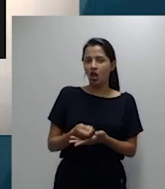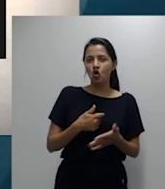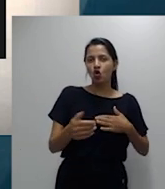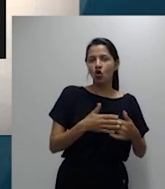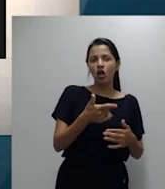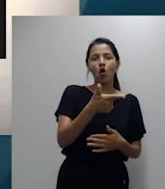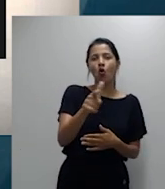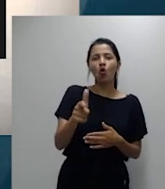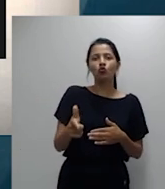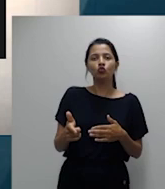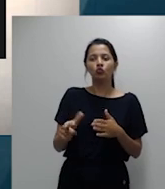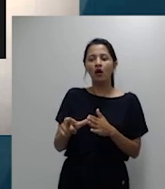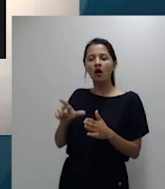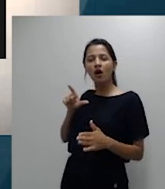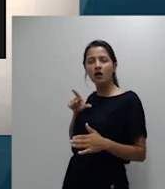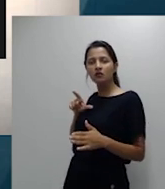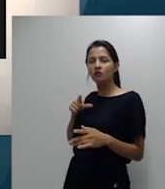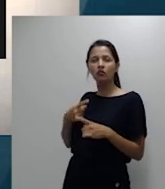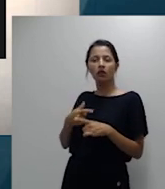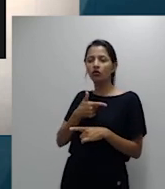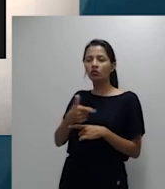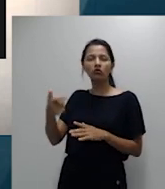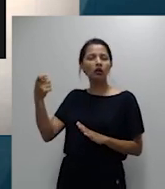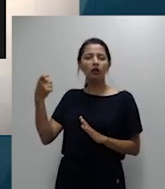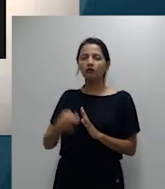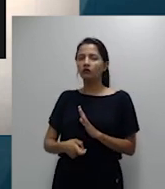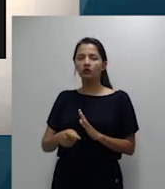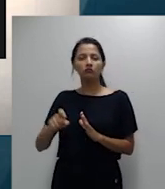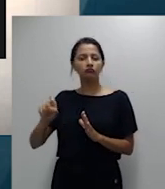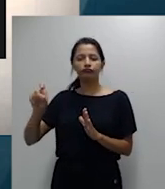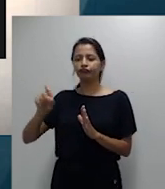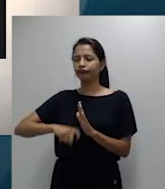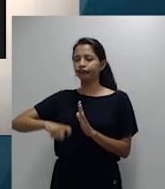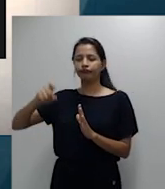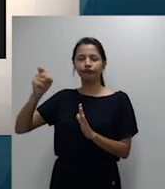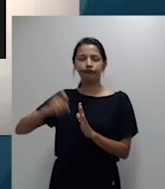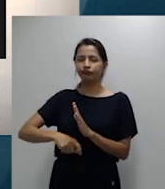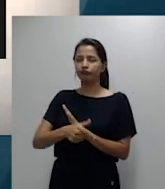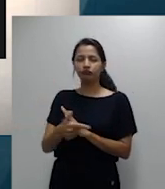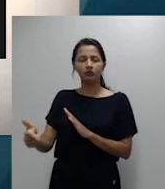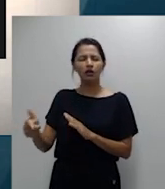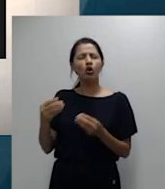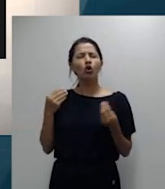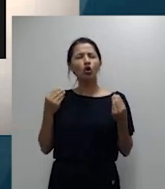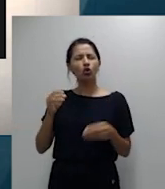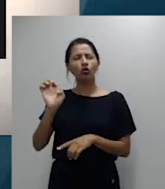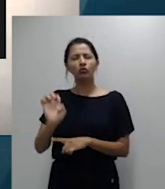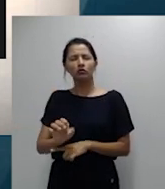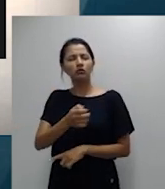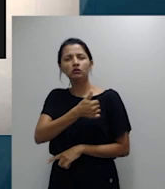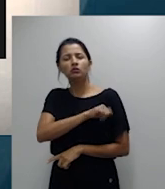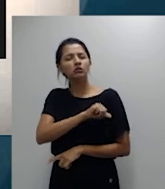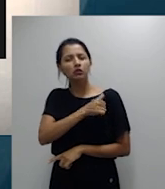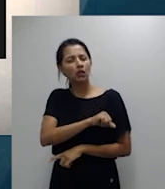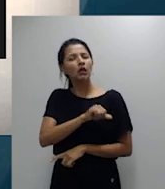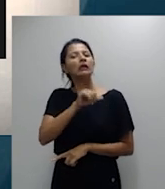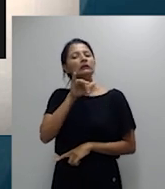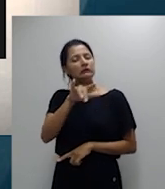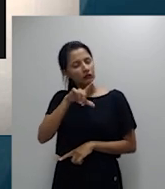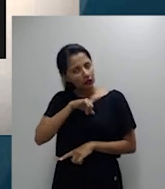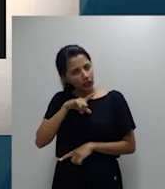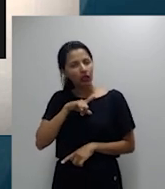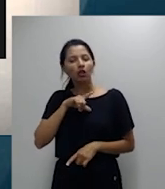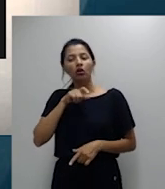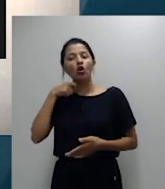estar anterior Porque não houve tributação se como quero estado do Estado do Rio de Janeiro Silvestre a cobrança